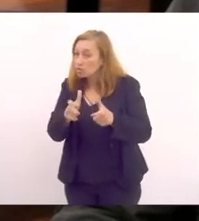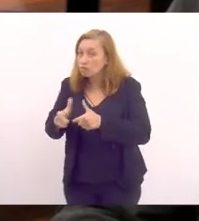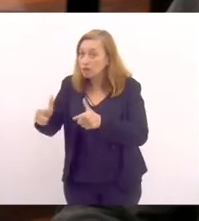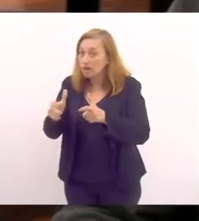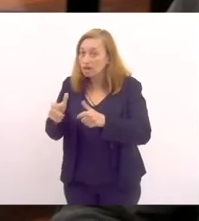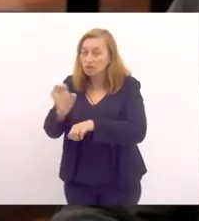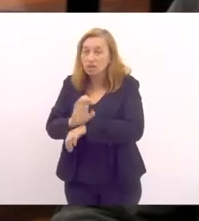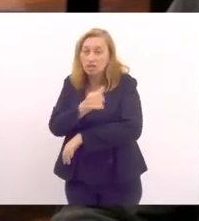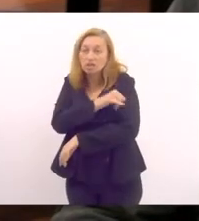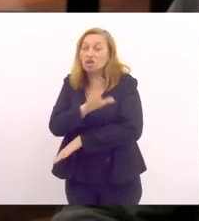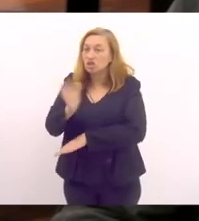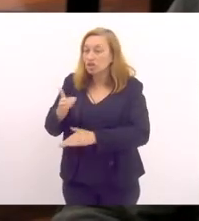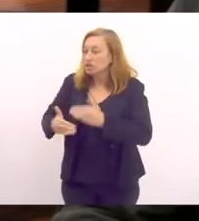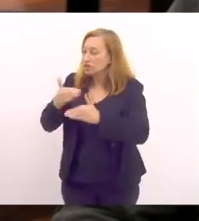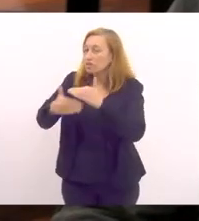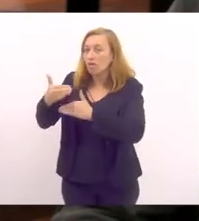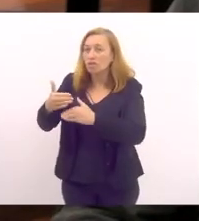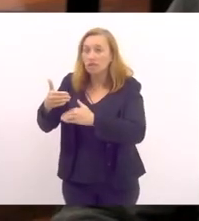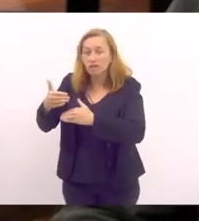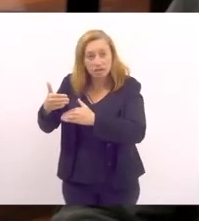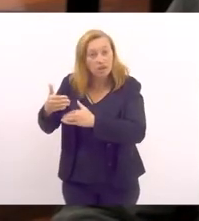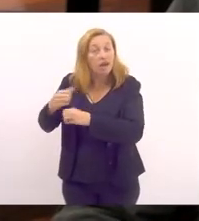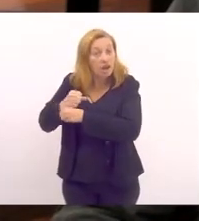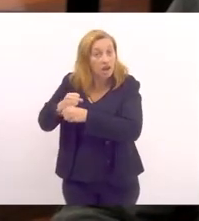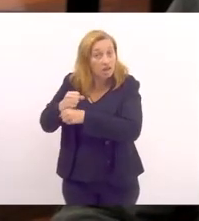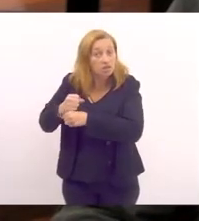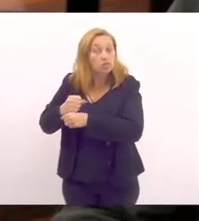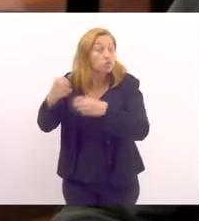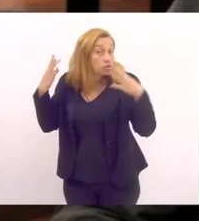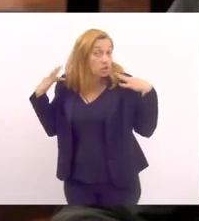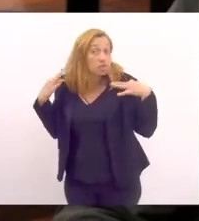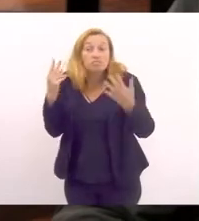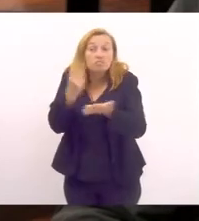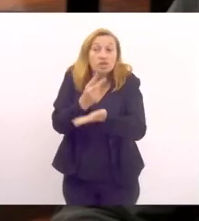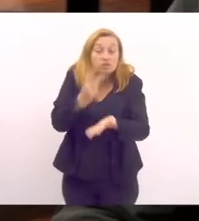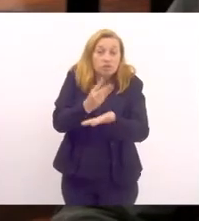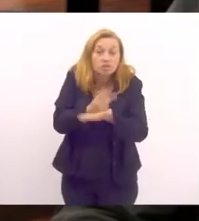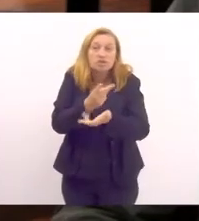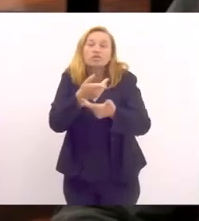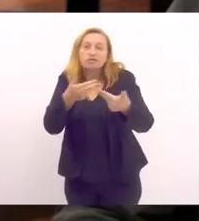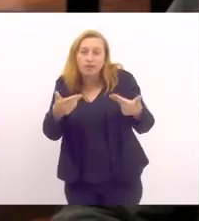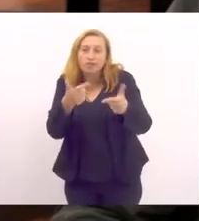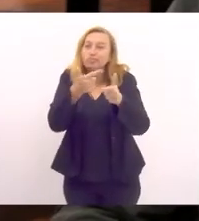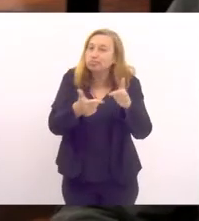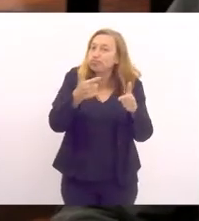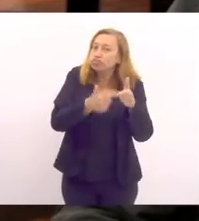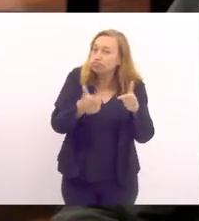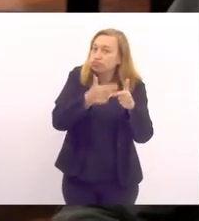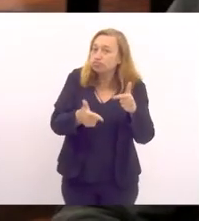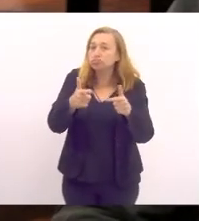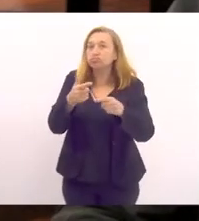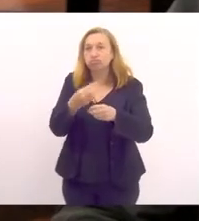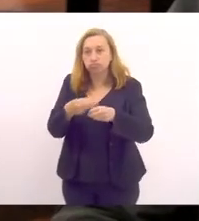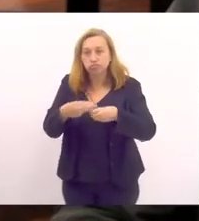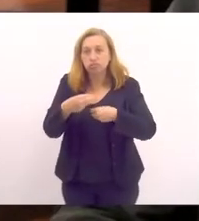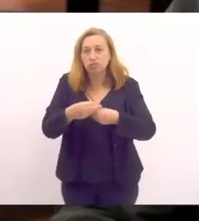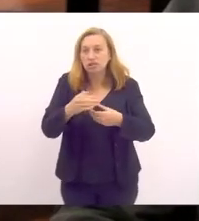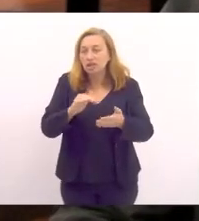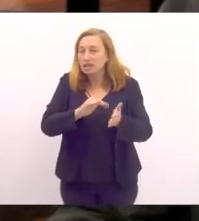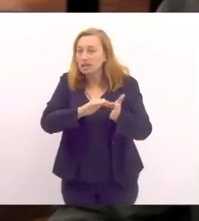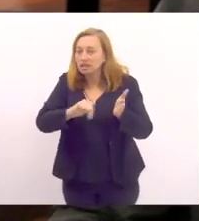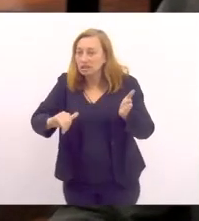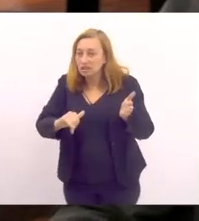Janeiro, já desenvolve turismo, trabalha com turismo, e mesmo assim. Ainda temos vários municípios fora do mapa,